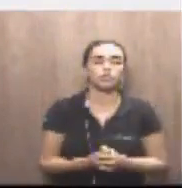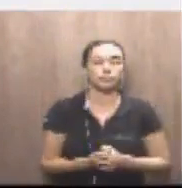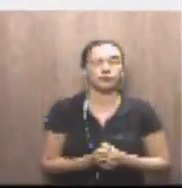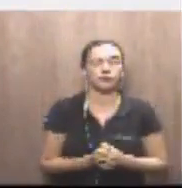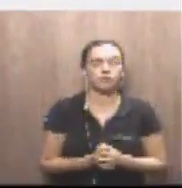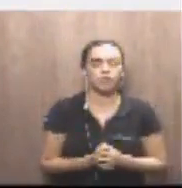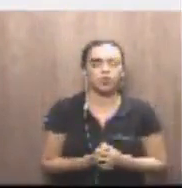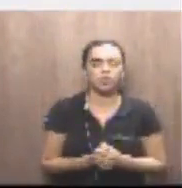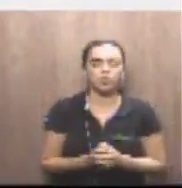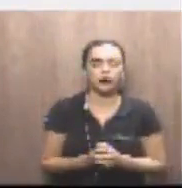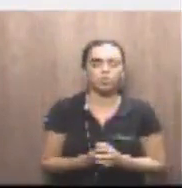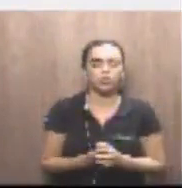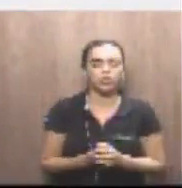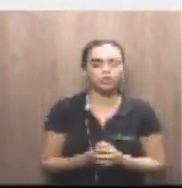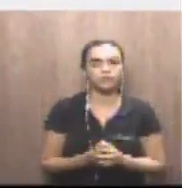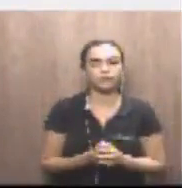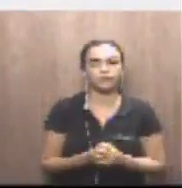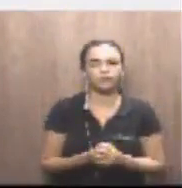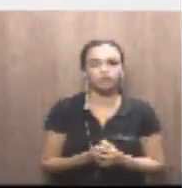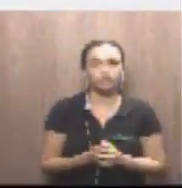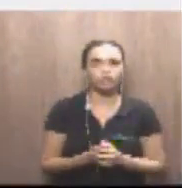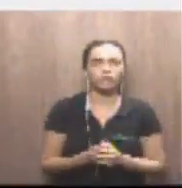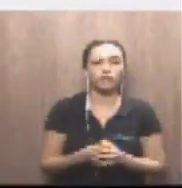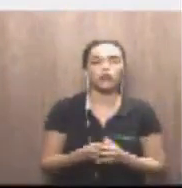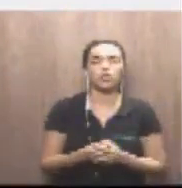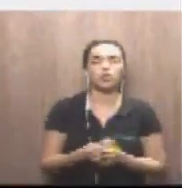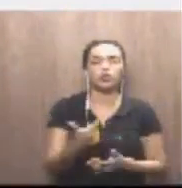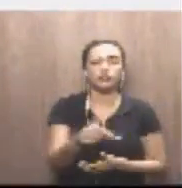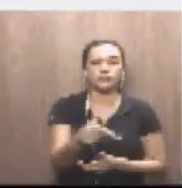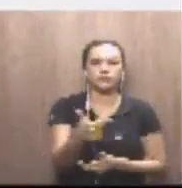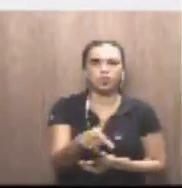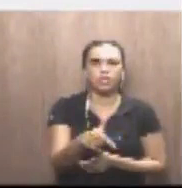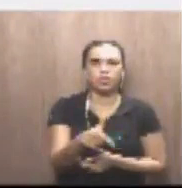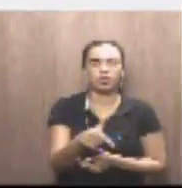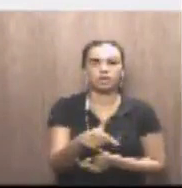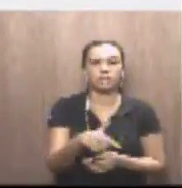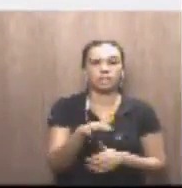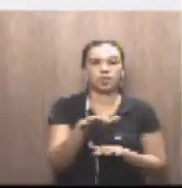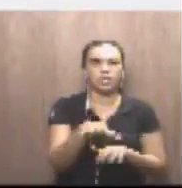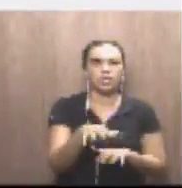né, num cenário que não haja sobre ela